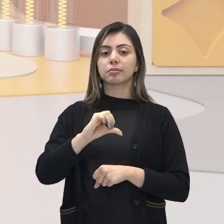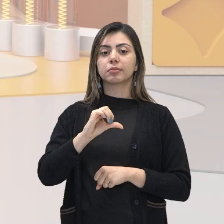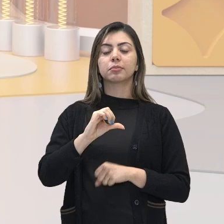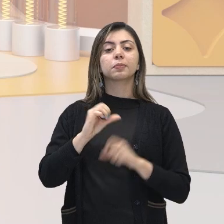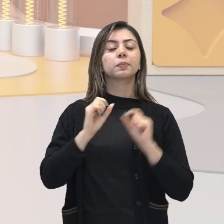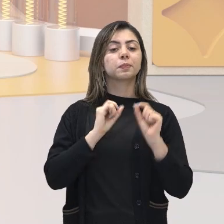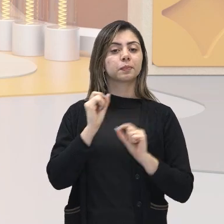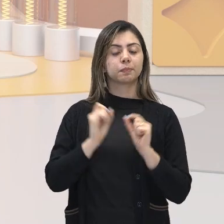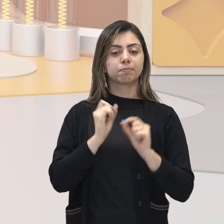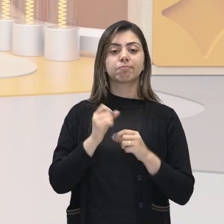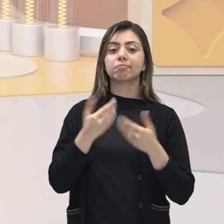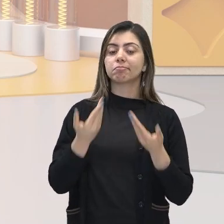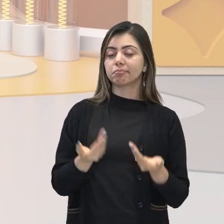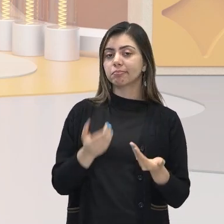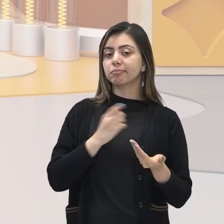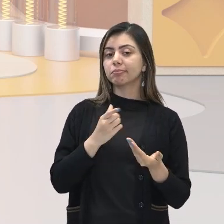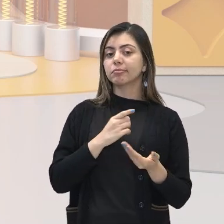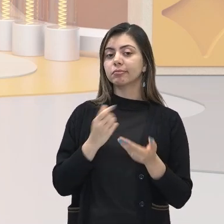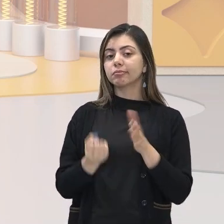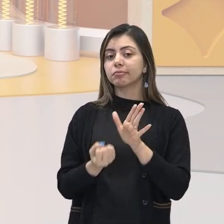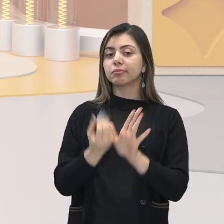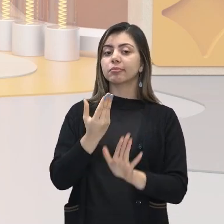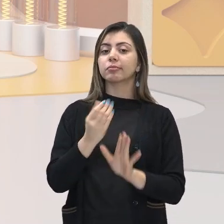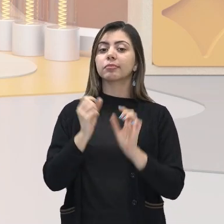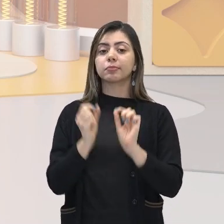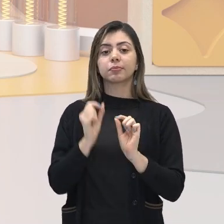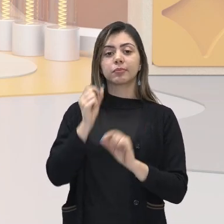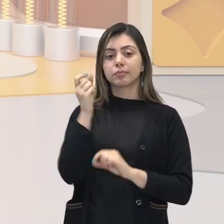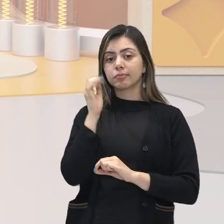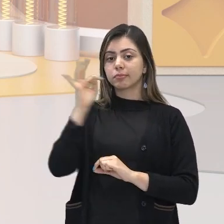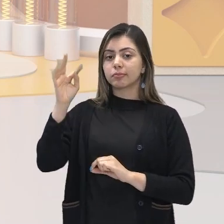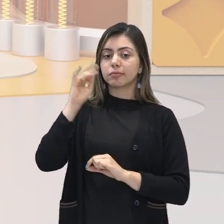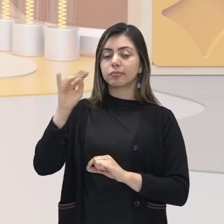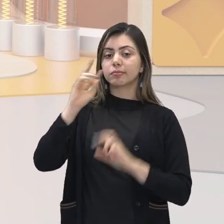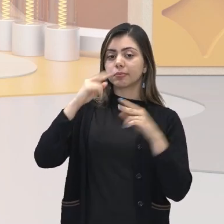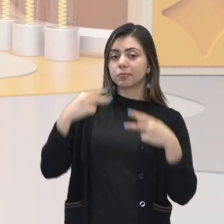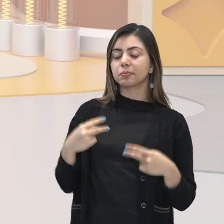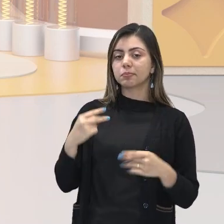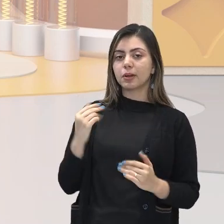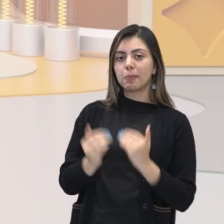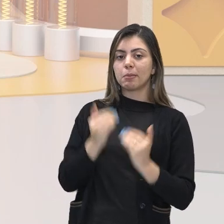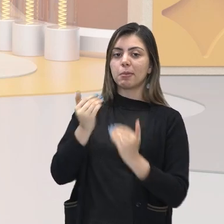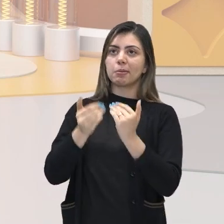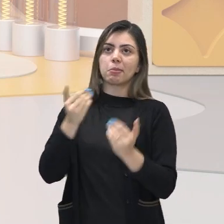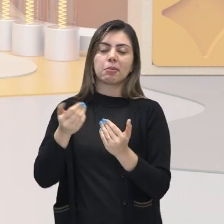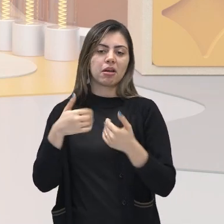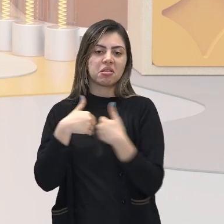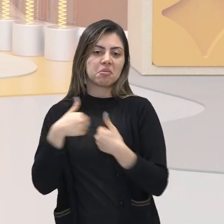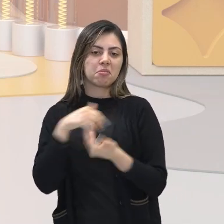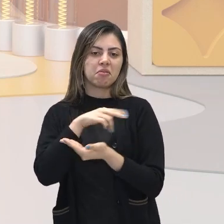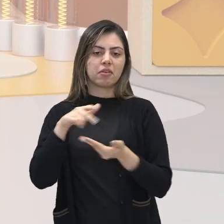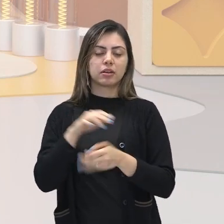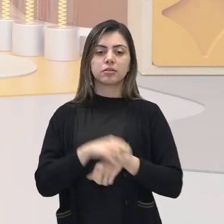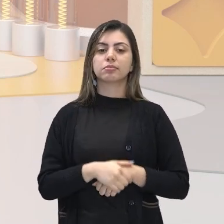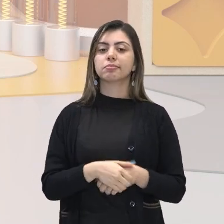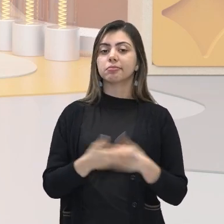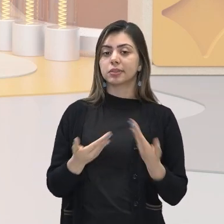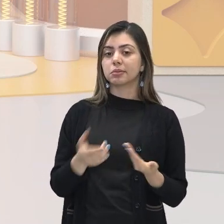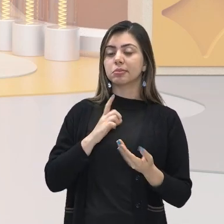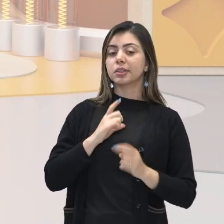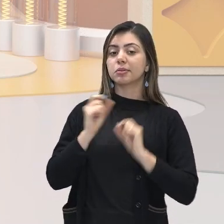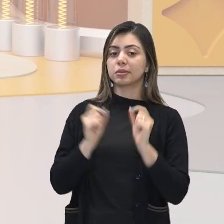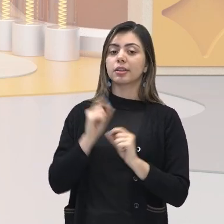1859, a formulação da teoria da evolução das espécies a partir das